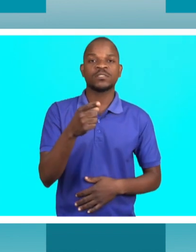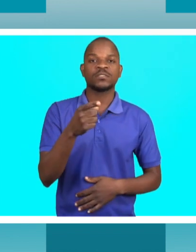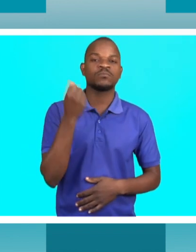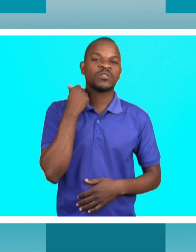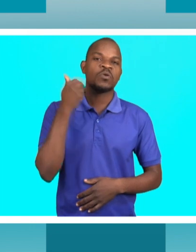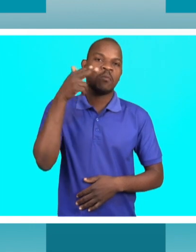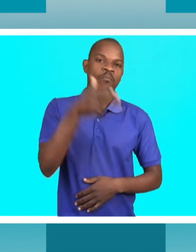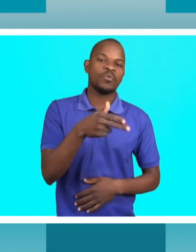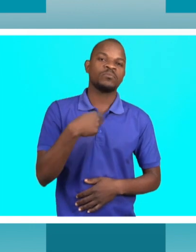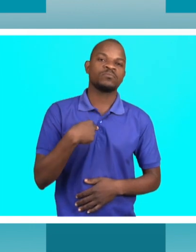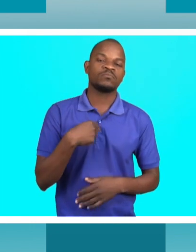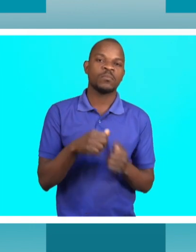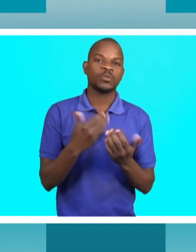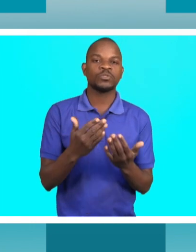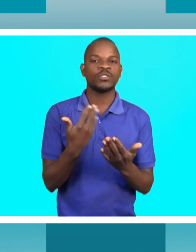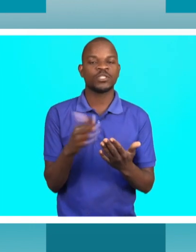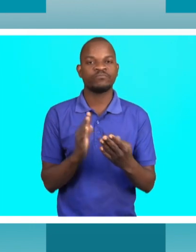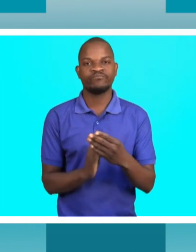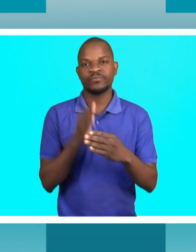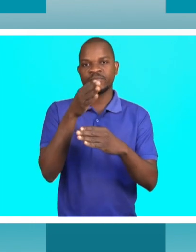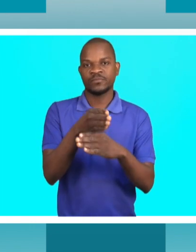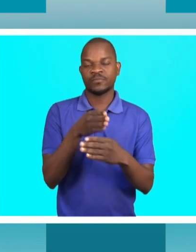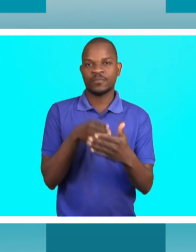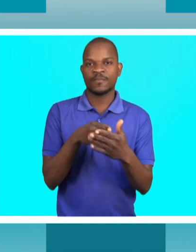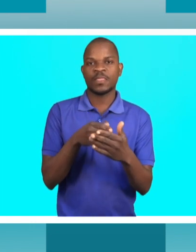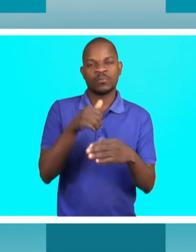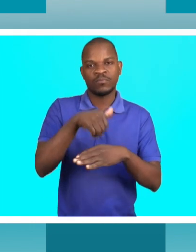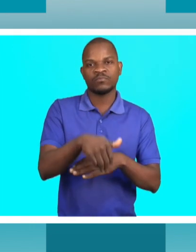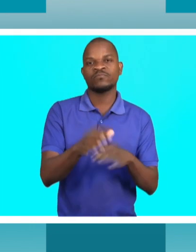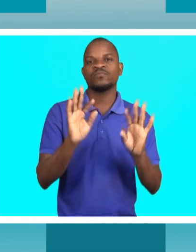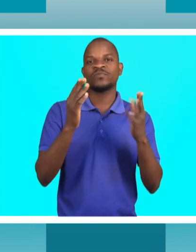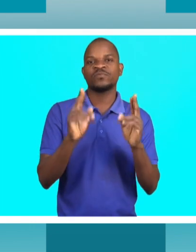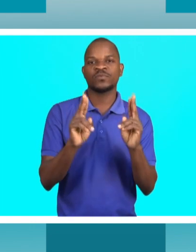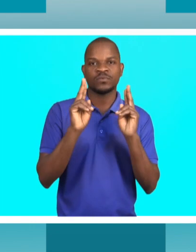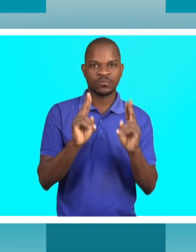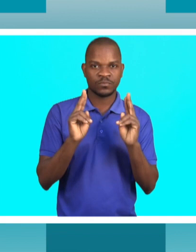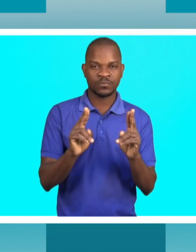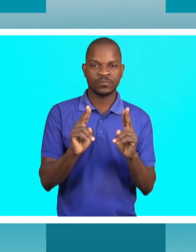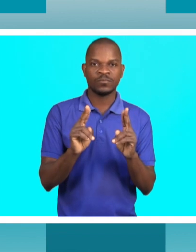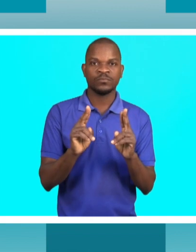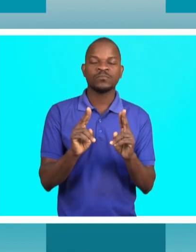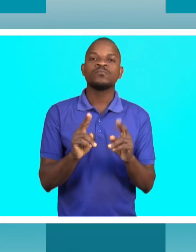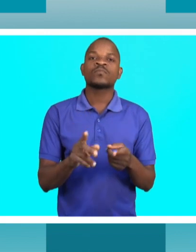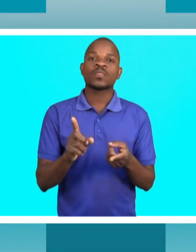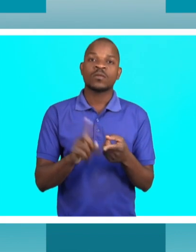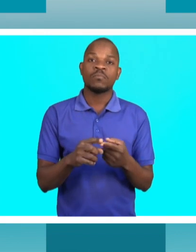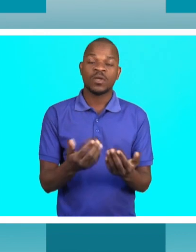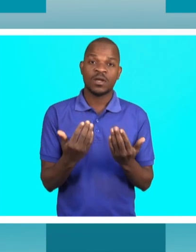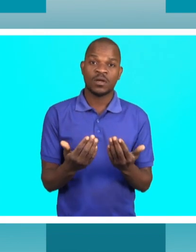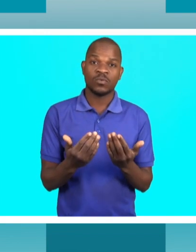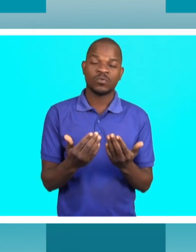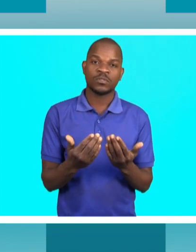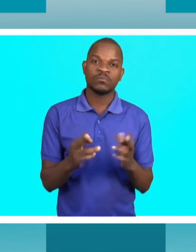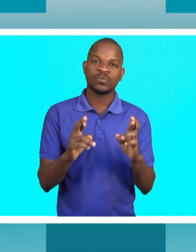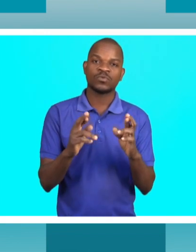balearam. Hoje, eles superaram as limitações e conseguem levar a vida na condição que o destino lhes impôs. Hoje em dia,